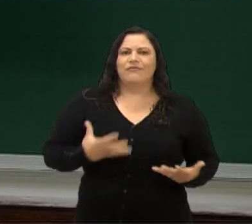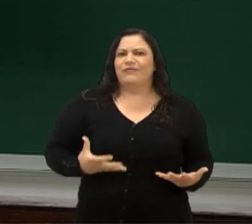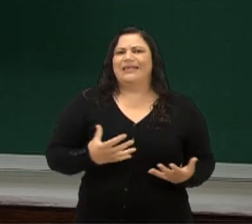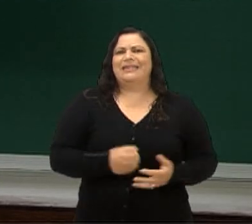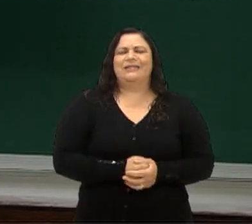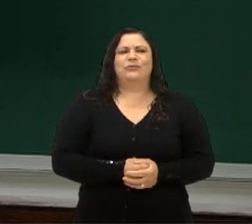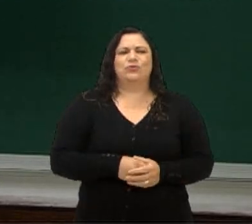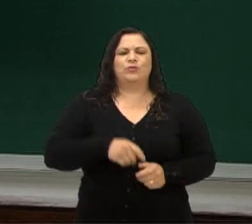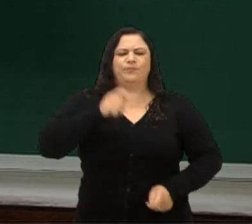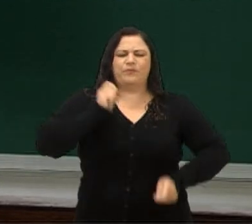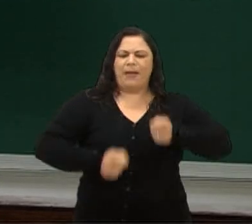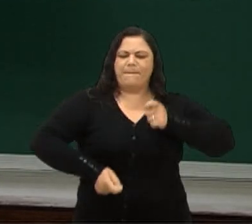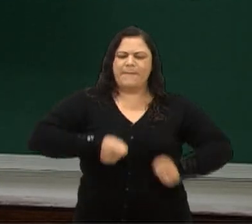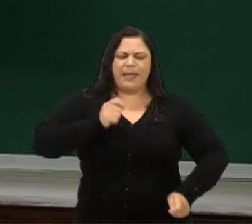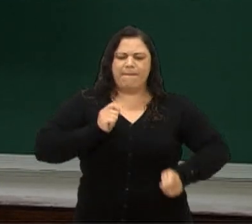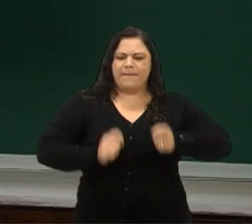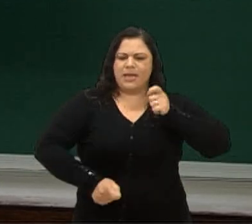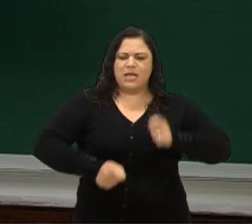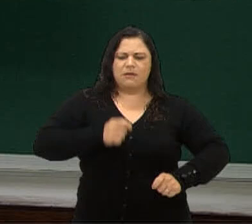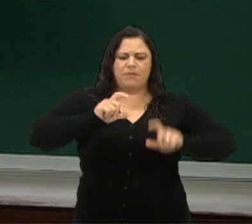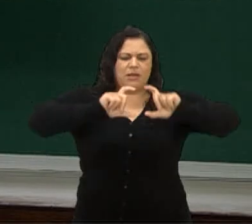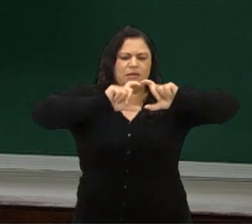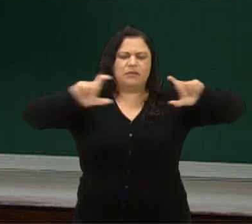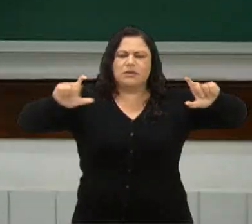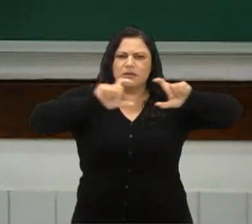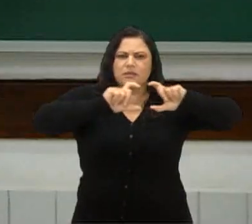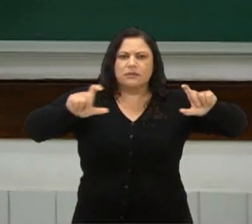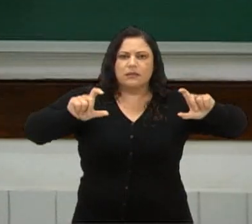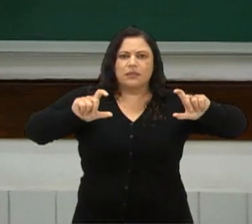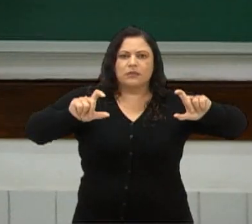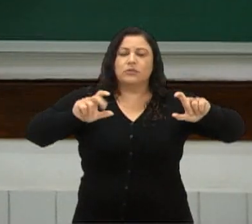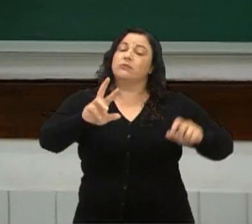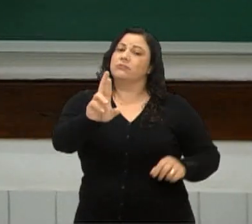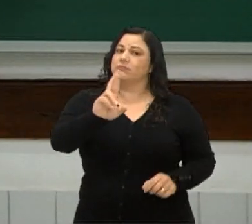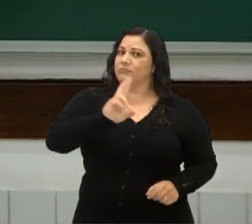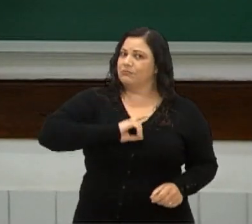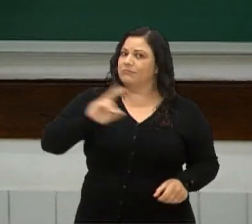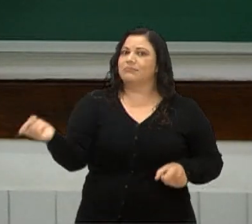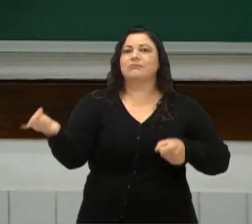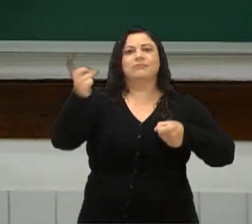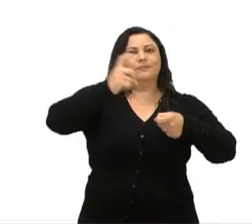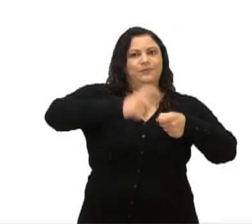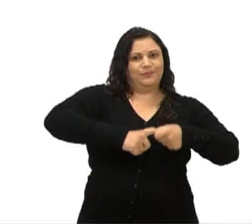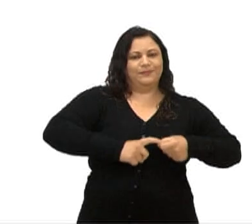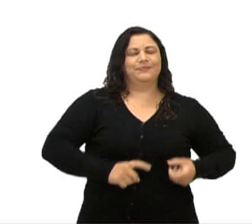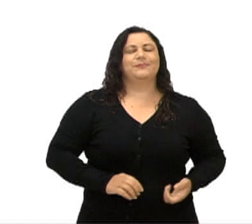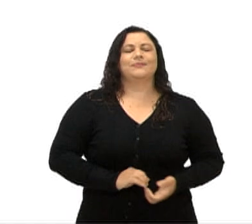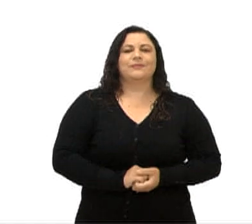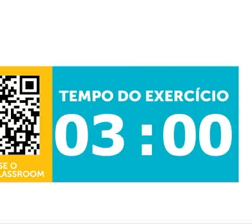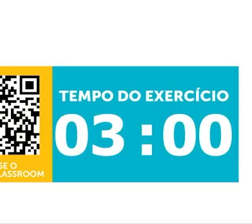sentido produzidos aqui neste trecho, muito bacana. Então eu peço que vocês me respondam e eu já volto para corrigir.